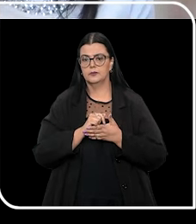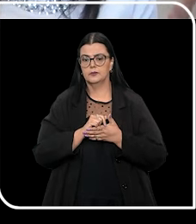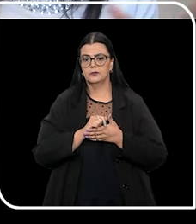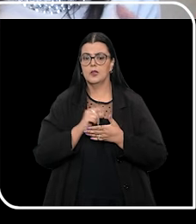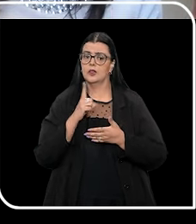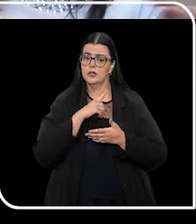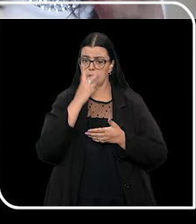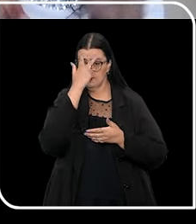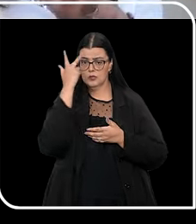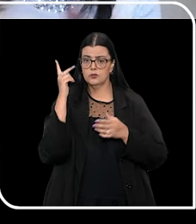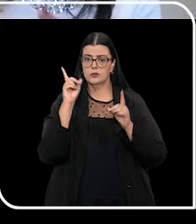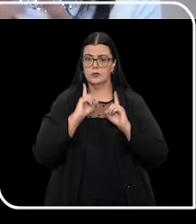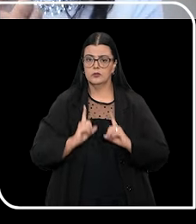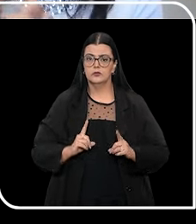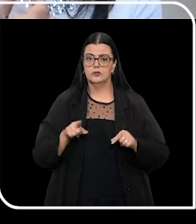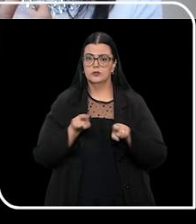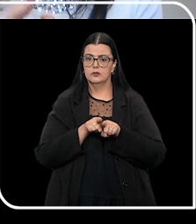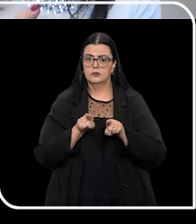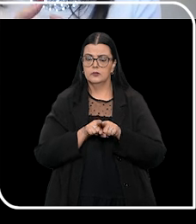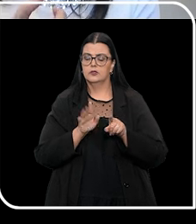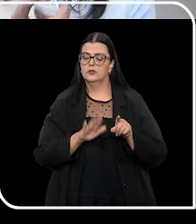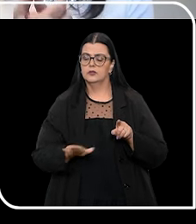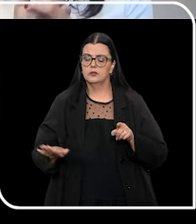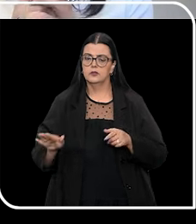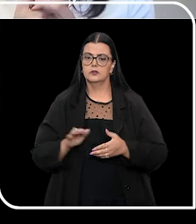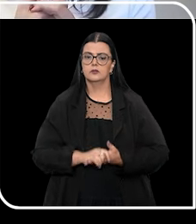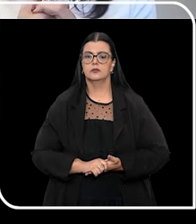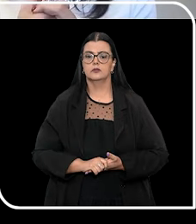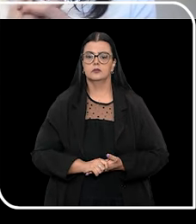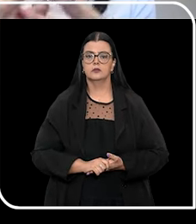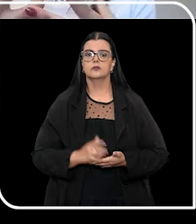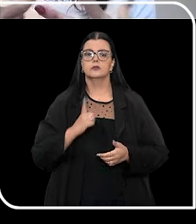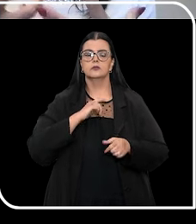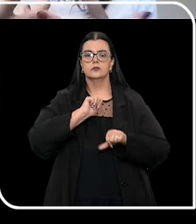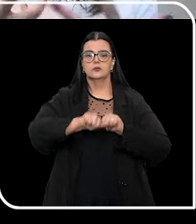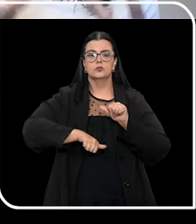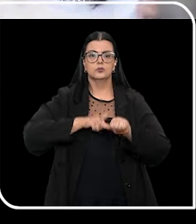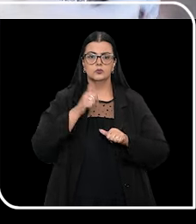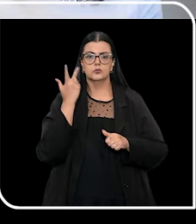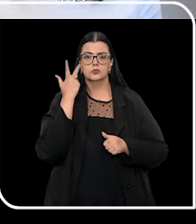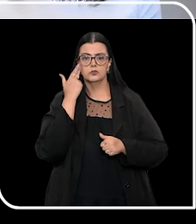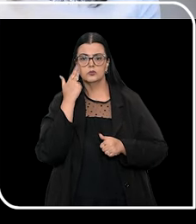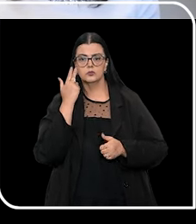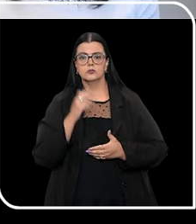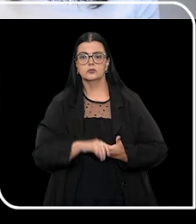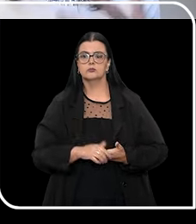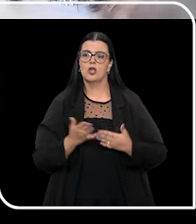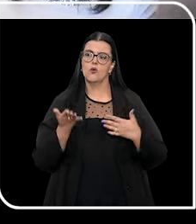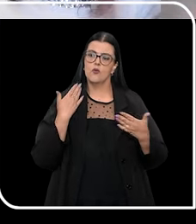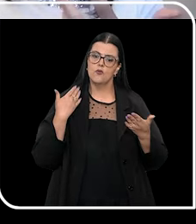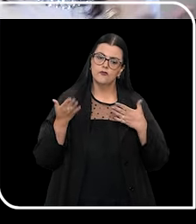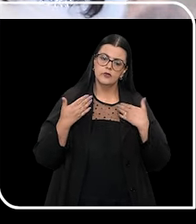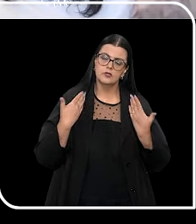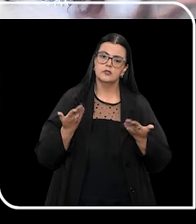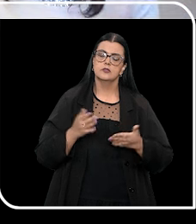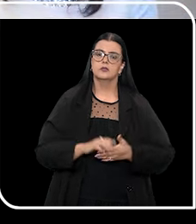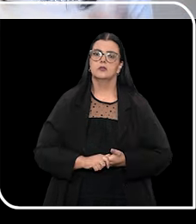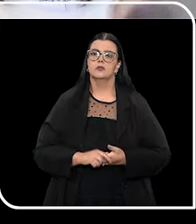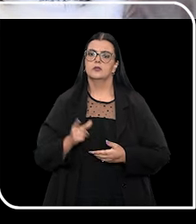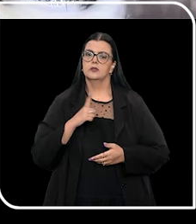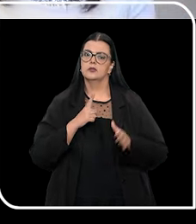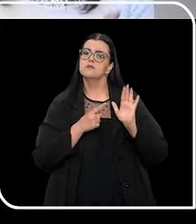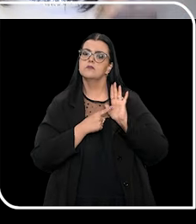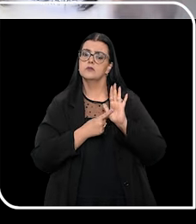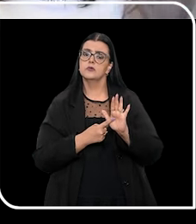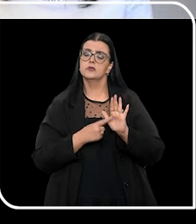de imagens tem pessoas com deficiência também tem crianças Então eu acho que Tem se tornado mais comum para eles e a gente tem que conversar